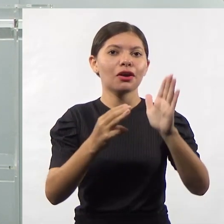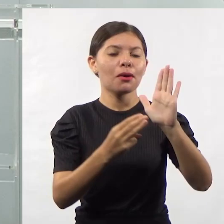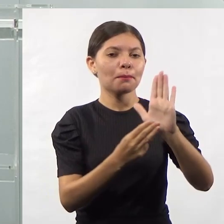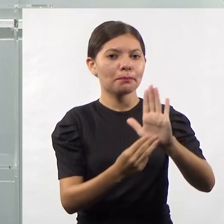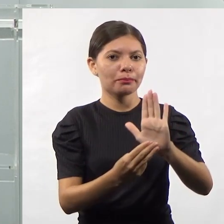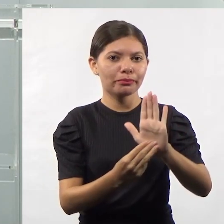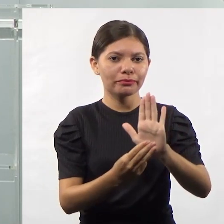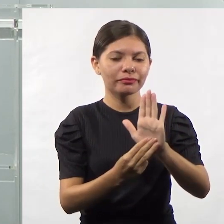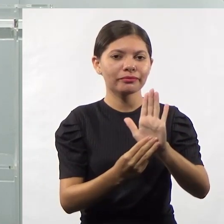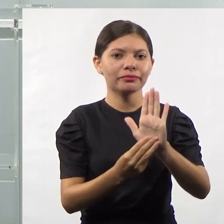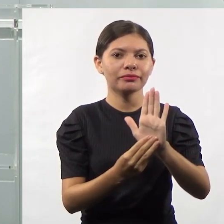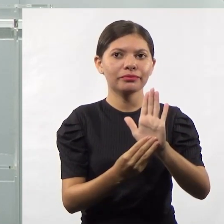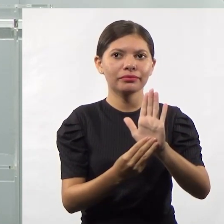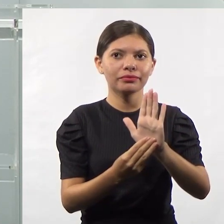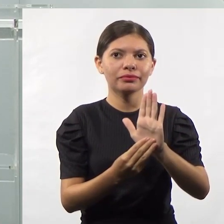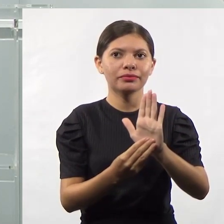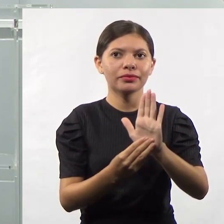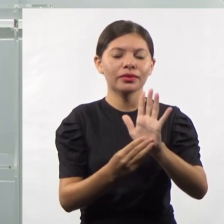sobre